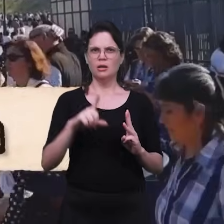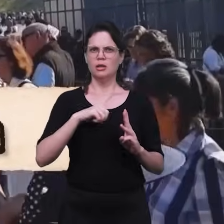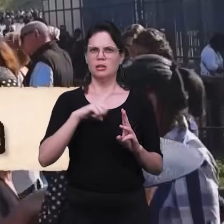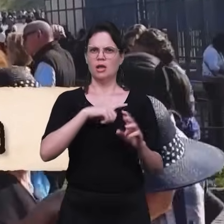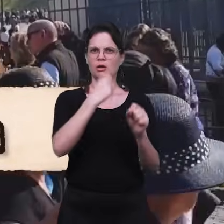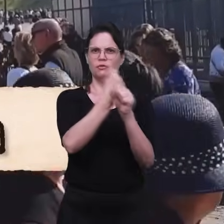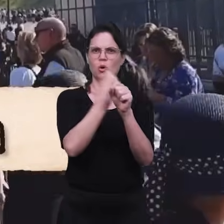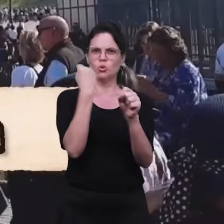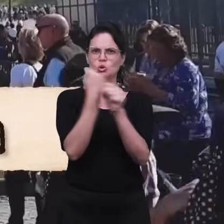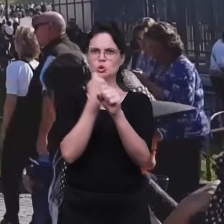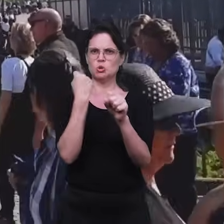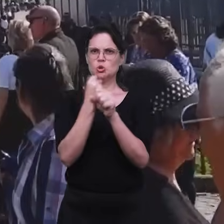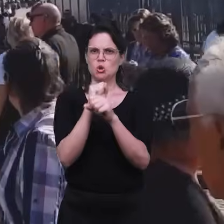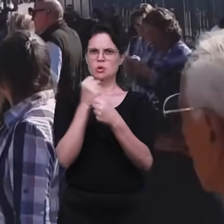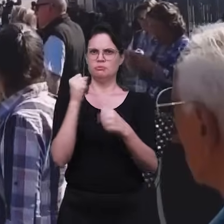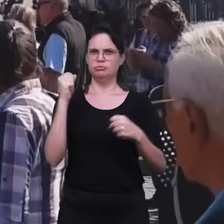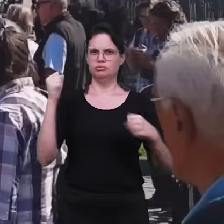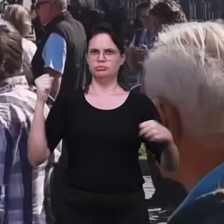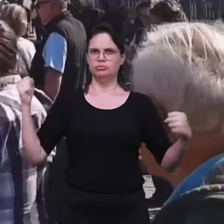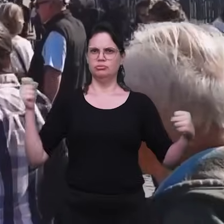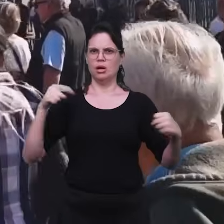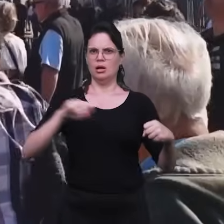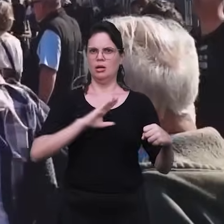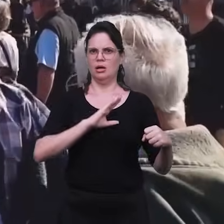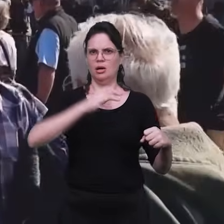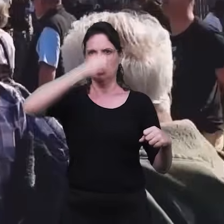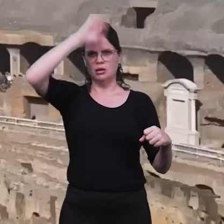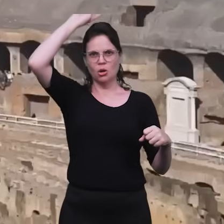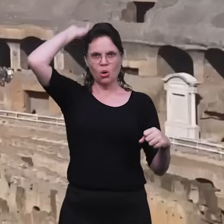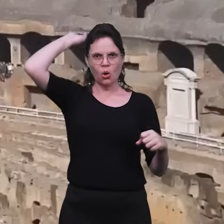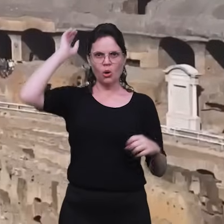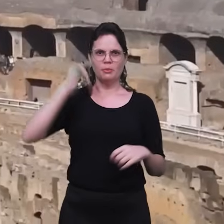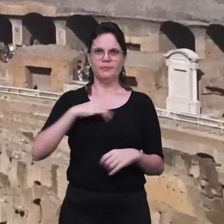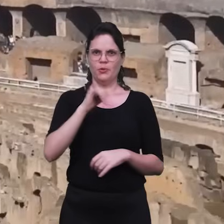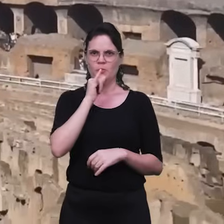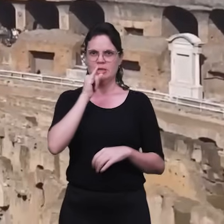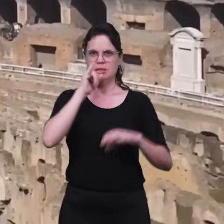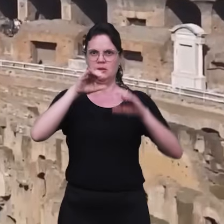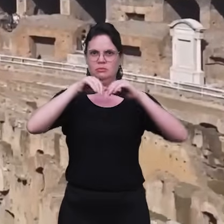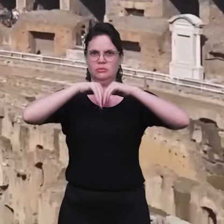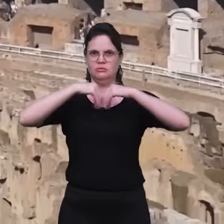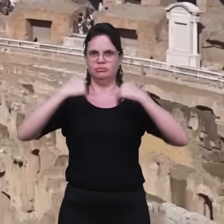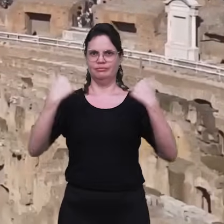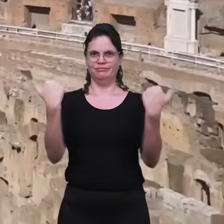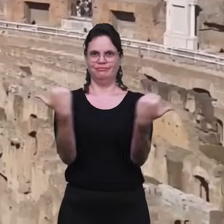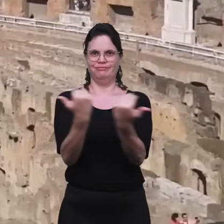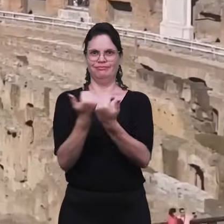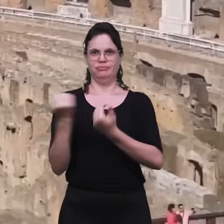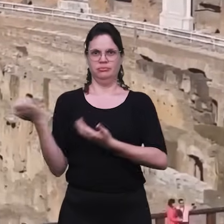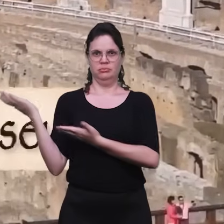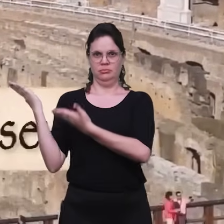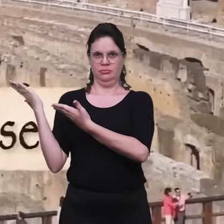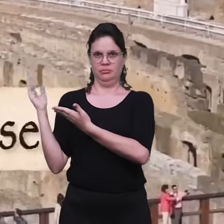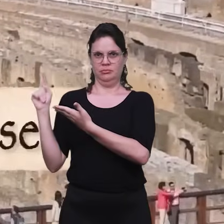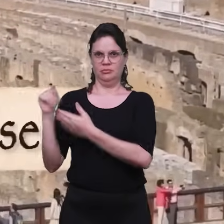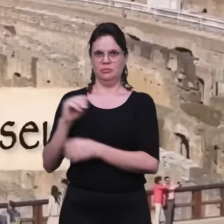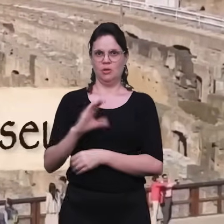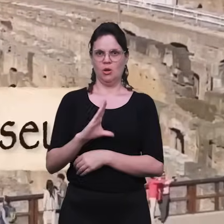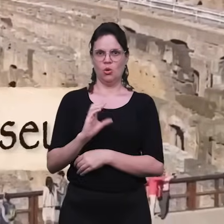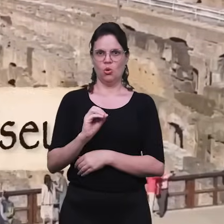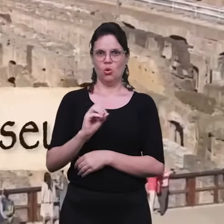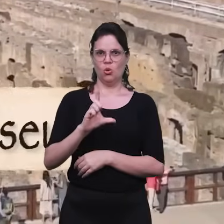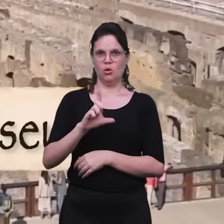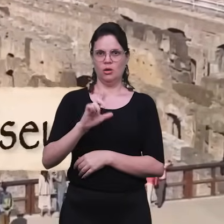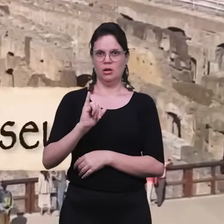grandes ali em Roma. Por exemplo, o Coliseu. Vespasiano começou a construção do Coliseu